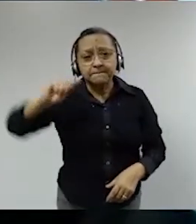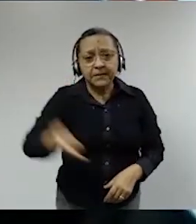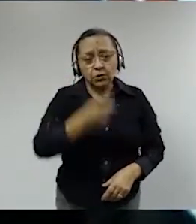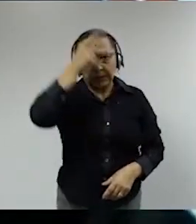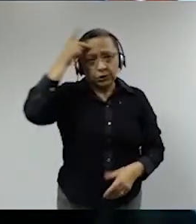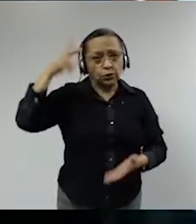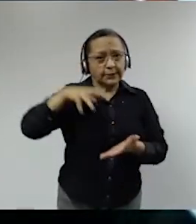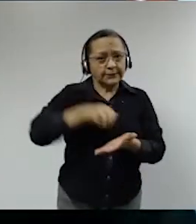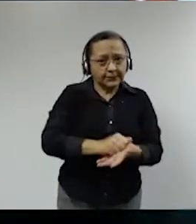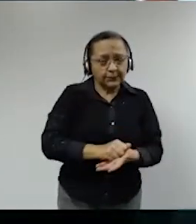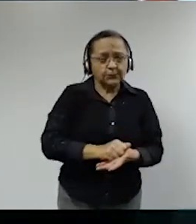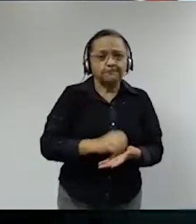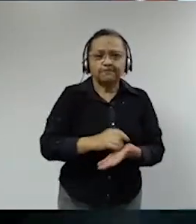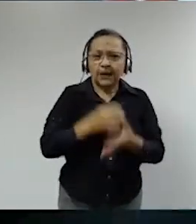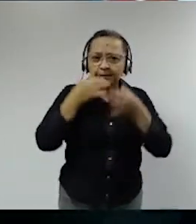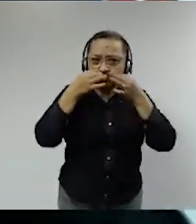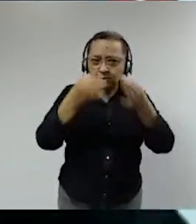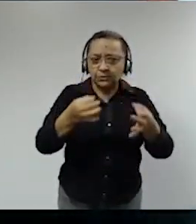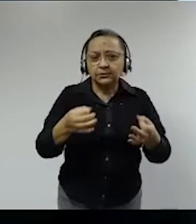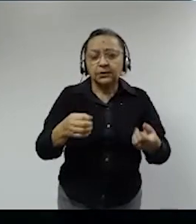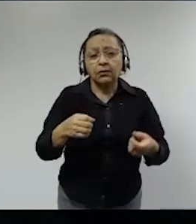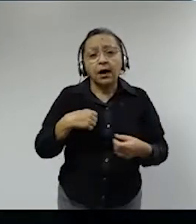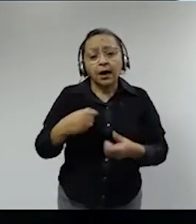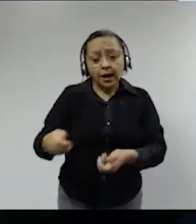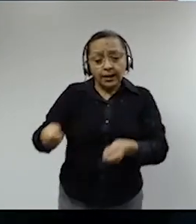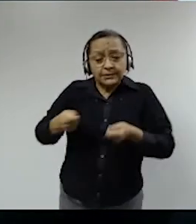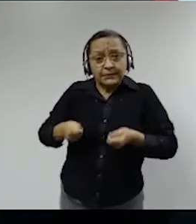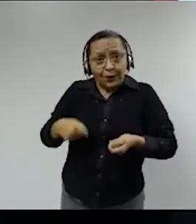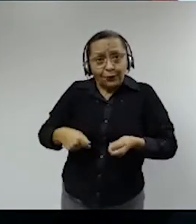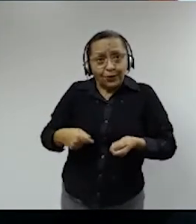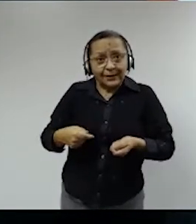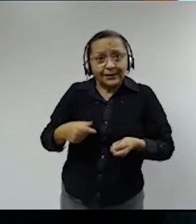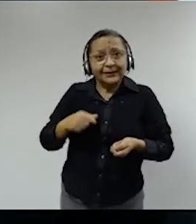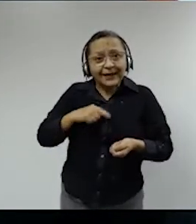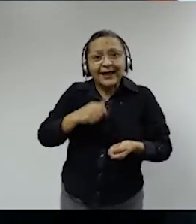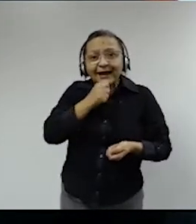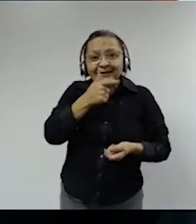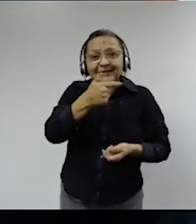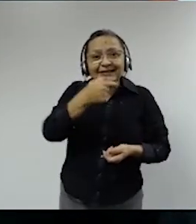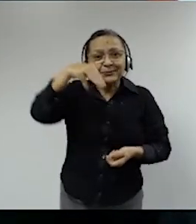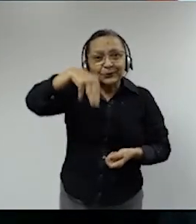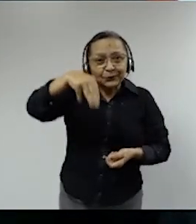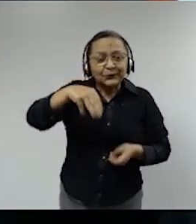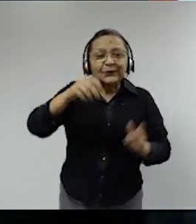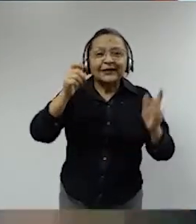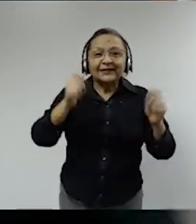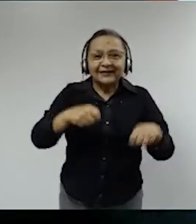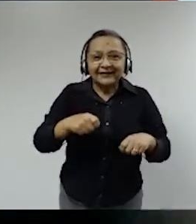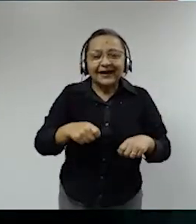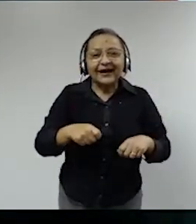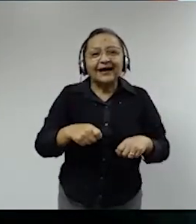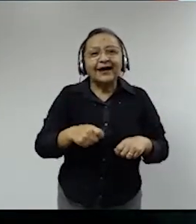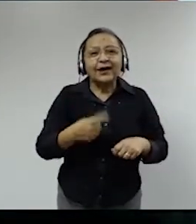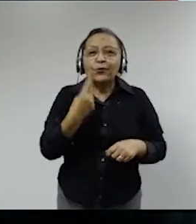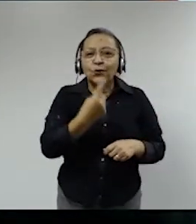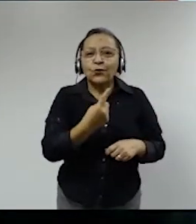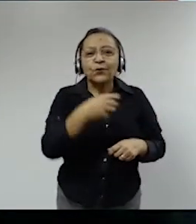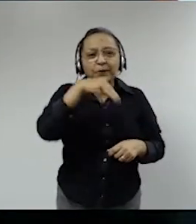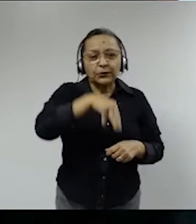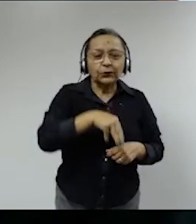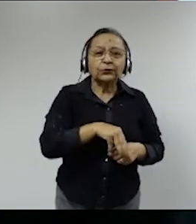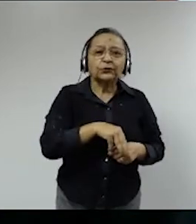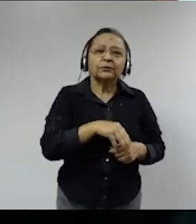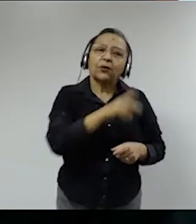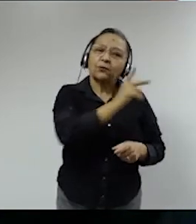Indago a nossa assessoria aqui, acabo de receber, nós temos ainda 7 minutos, de modo que darei 1 minuto ao professor